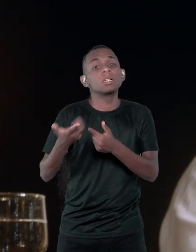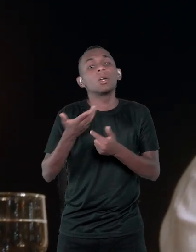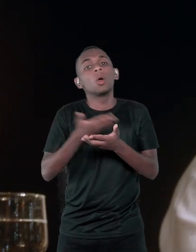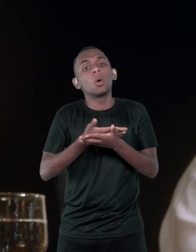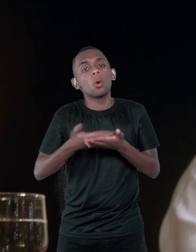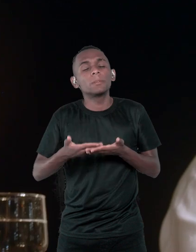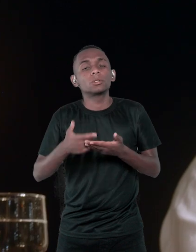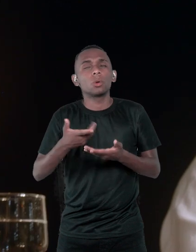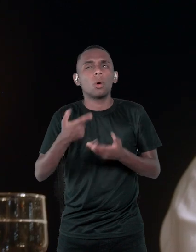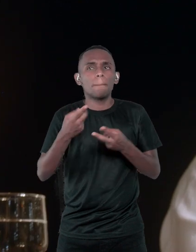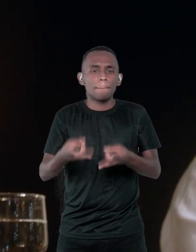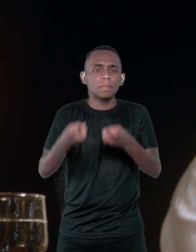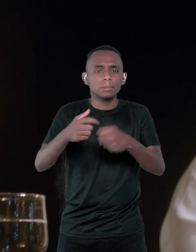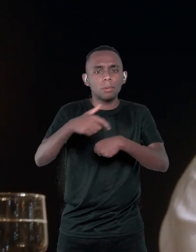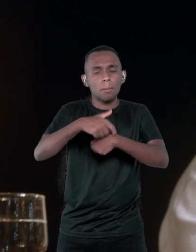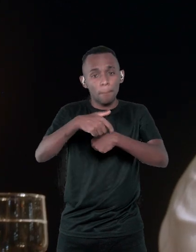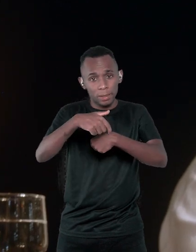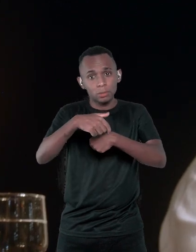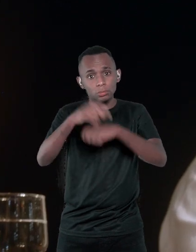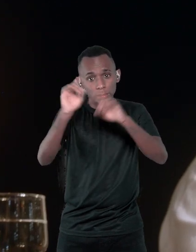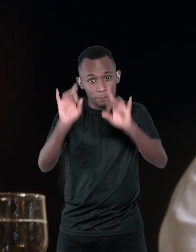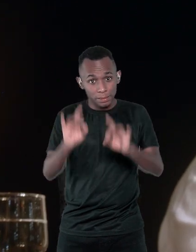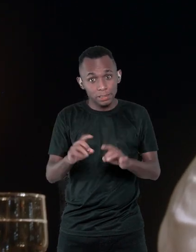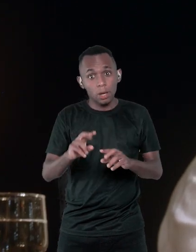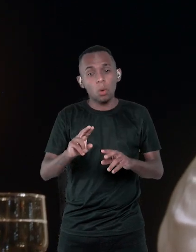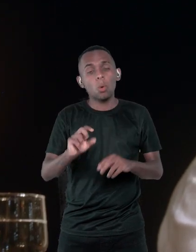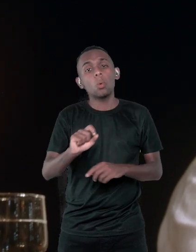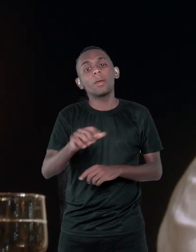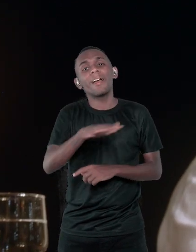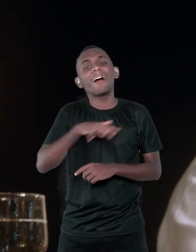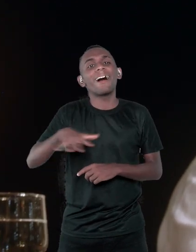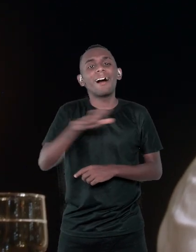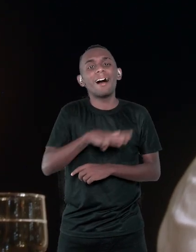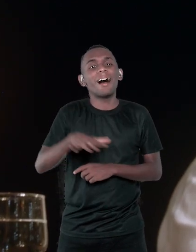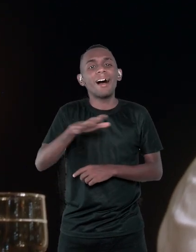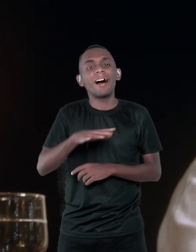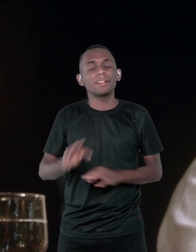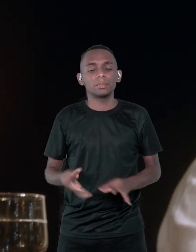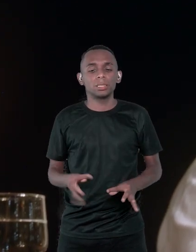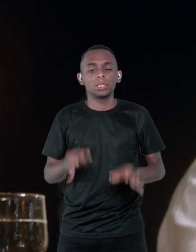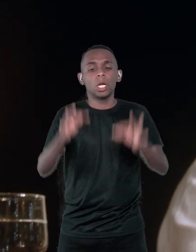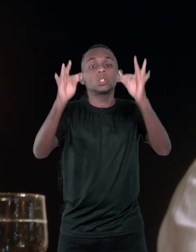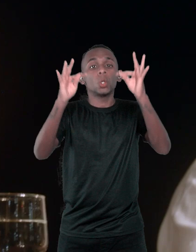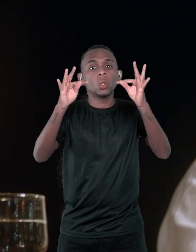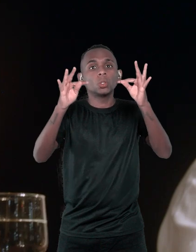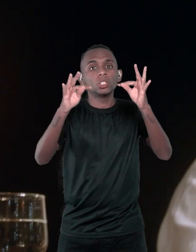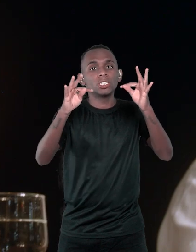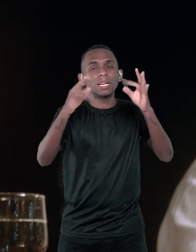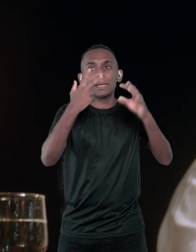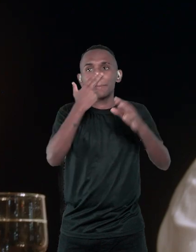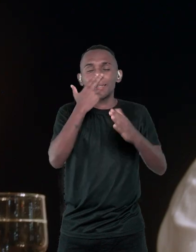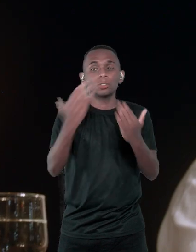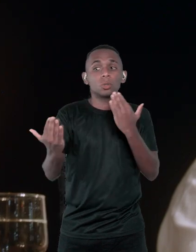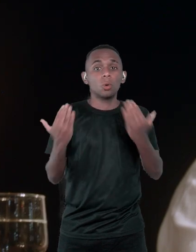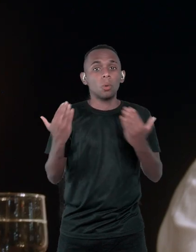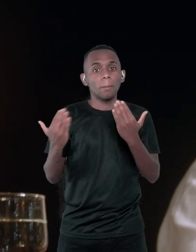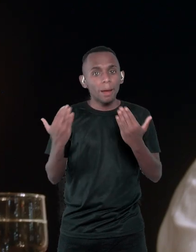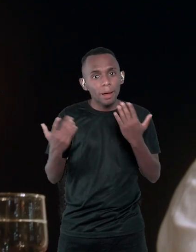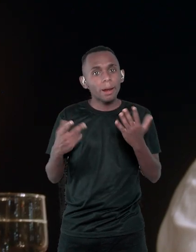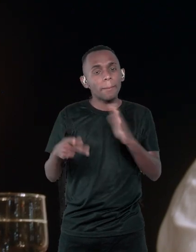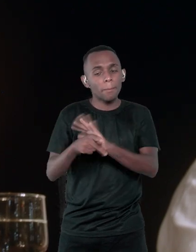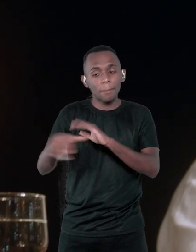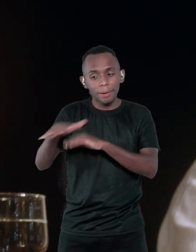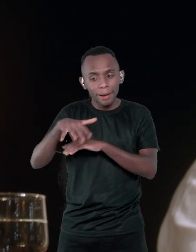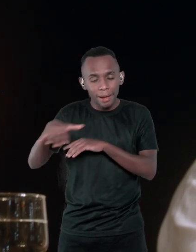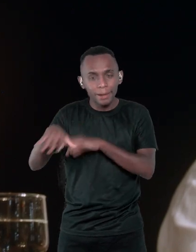momento específico onde os meios digitais estavam cada vez mais competindo com a escola na atenção das crianças,